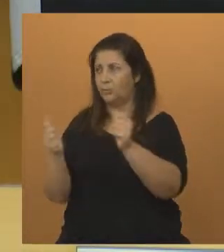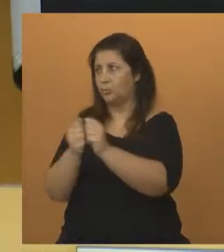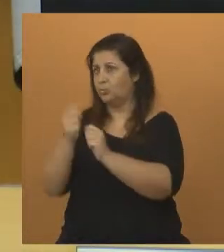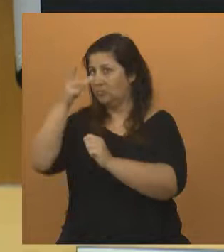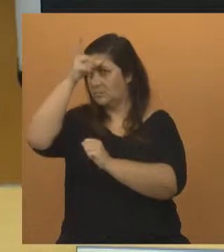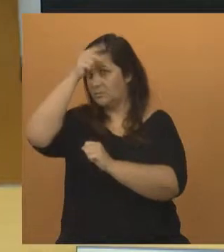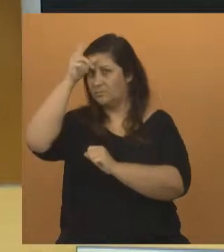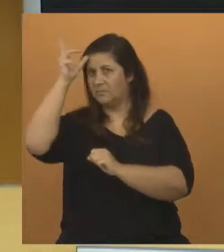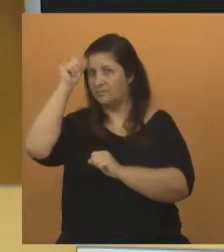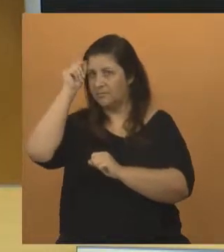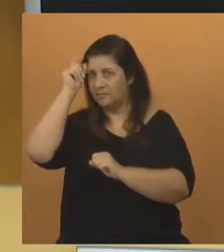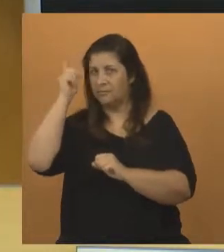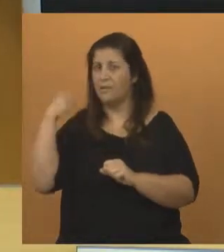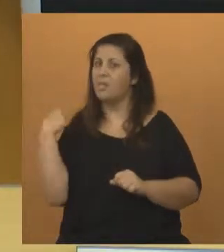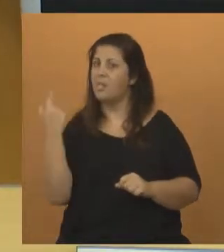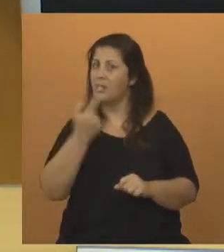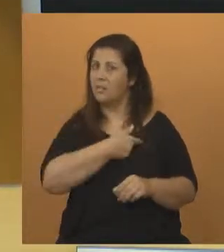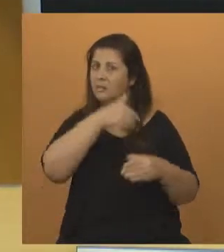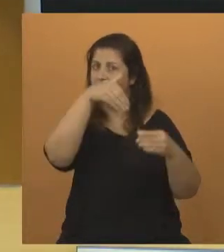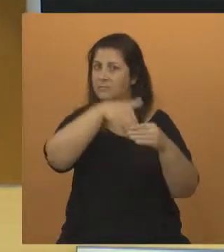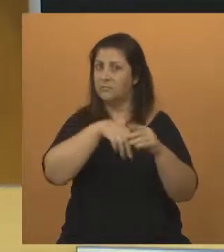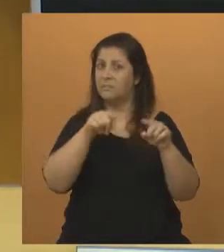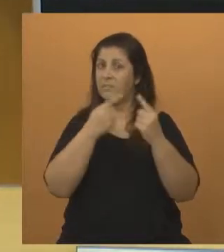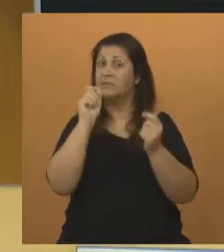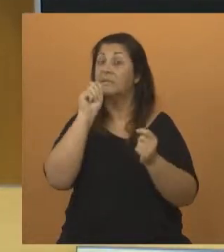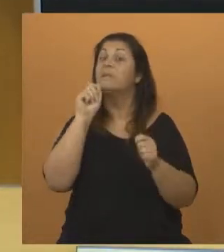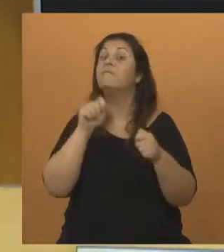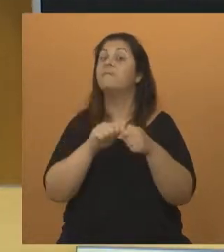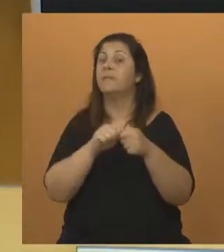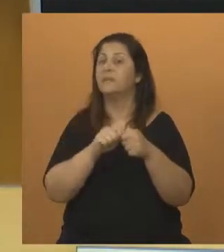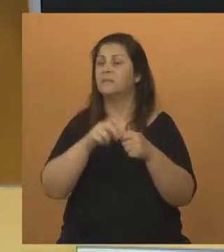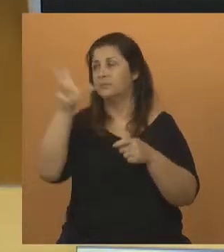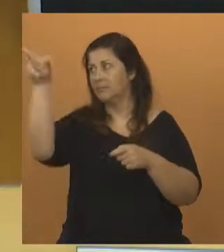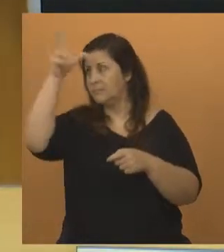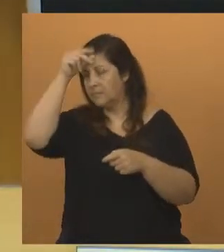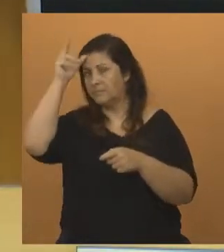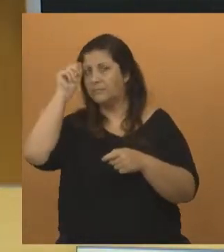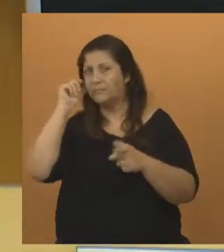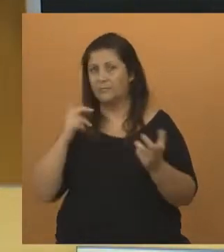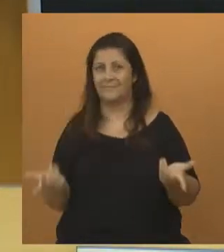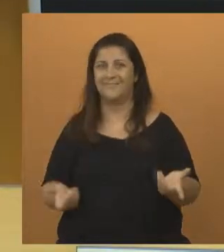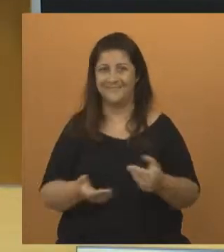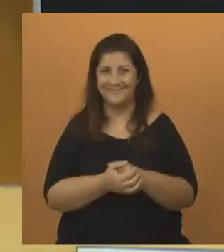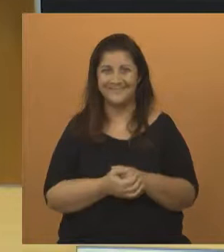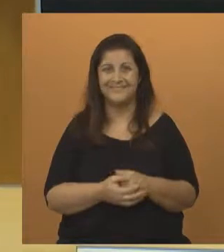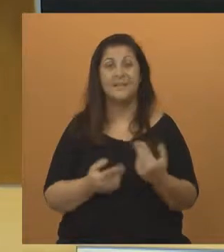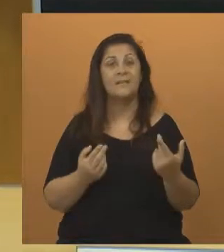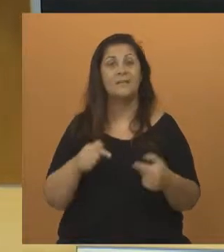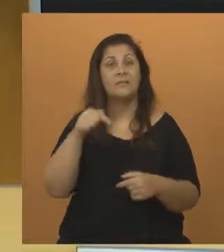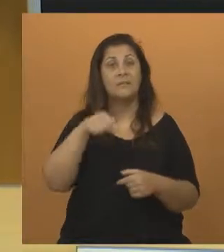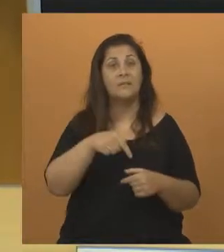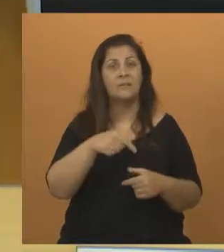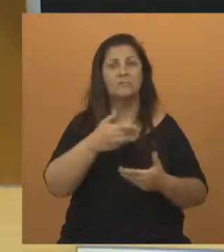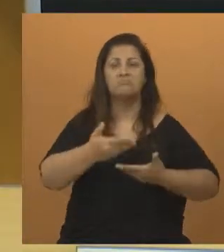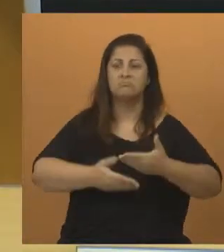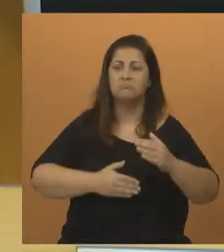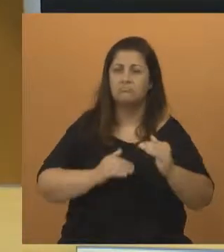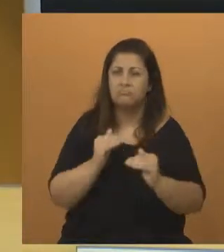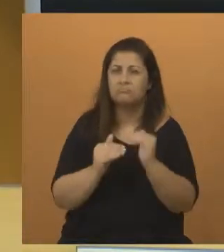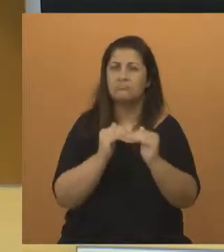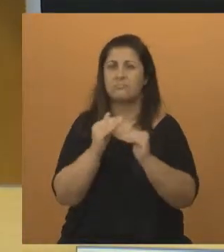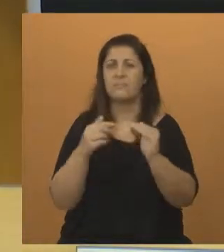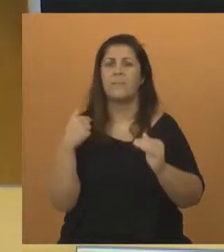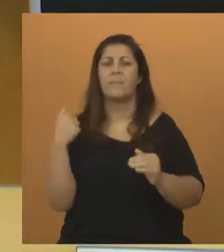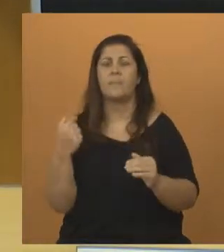é não é a Câmara, é a Prefeitura. Então, como foi feito esse processo? Esse processo, nós fomos procurados